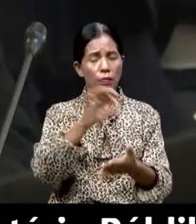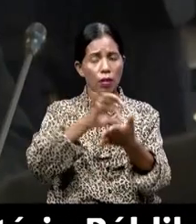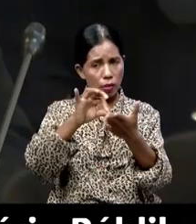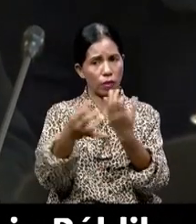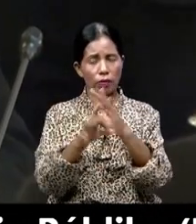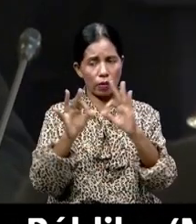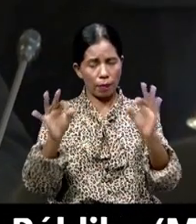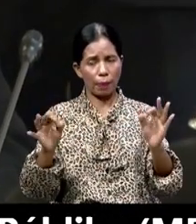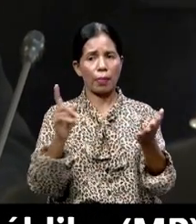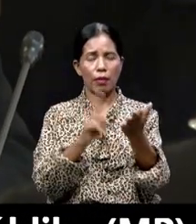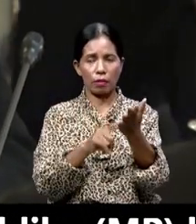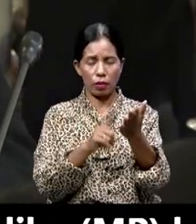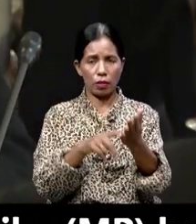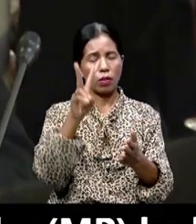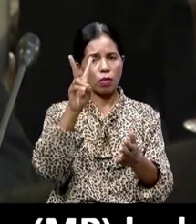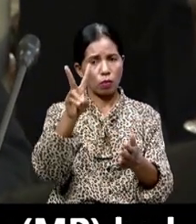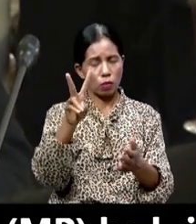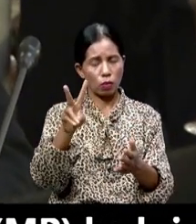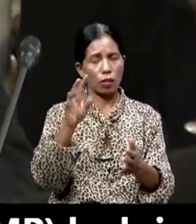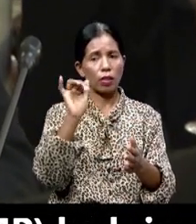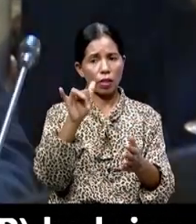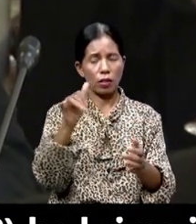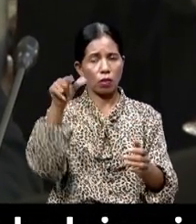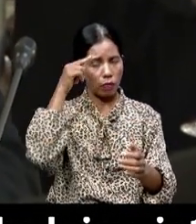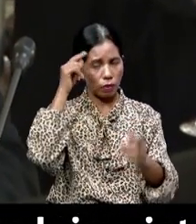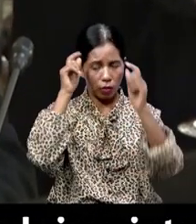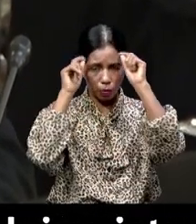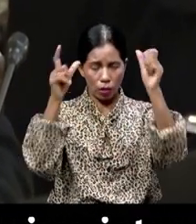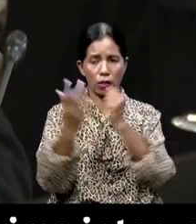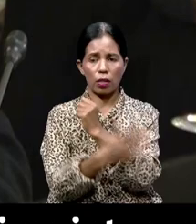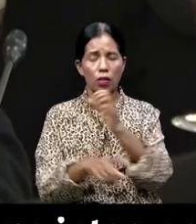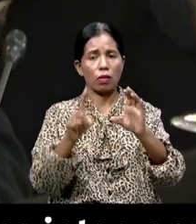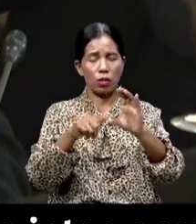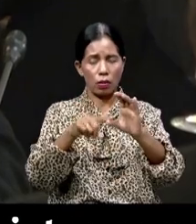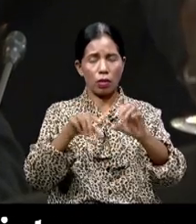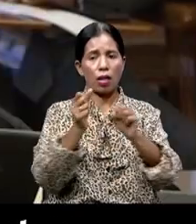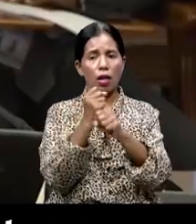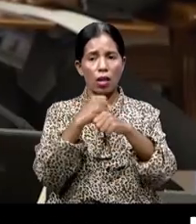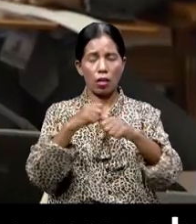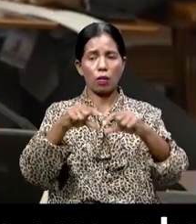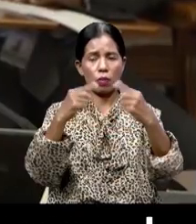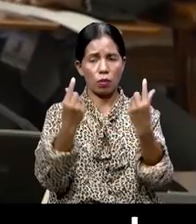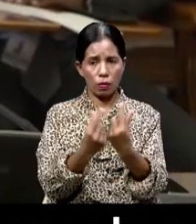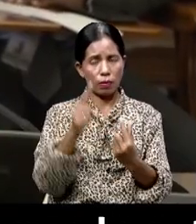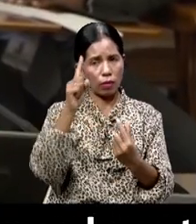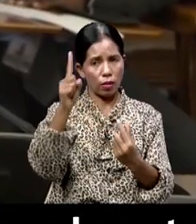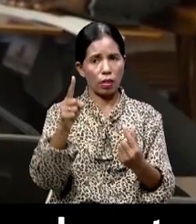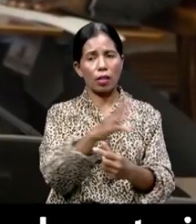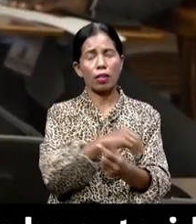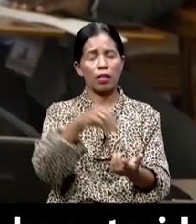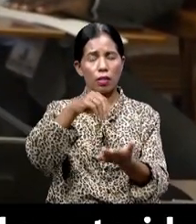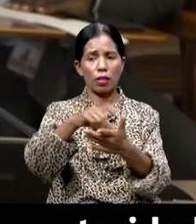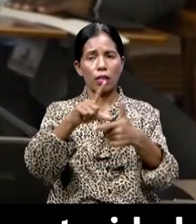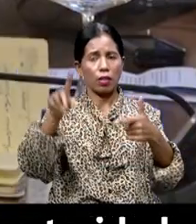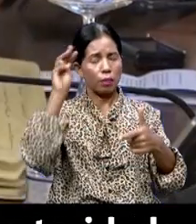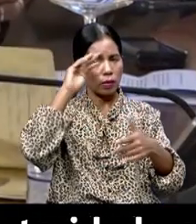Durante a discussão, parte rua concorda a tu governo Timor-Leste ou Angola, forma comissão, neve se envolve equipa técnica, usilinha ministerial